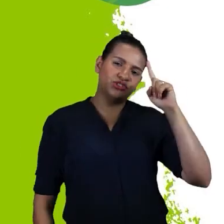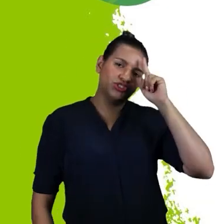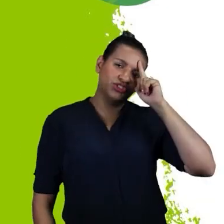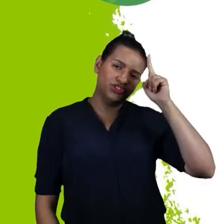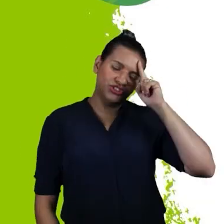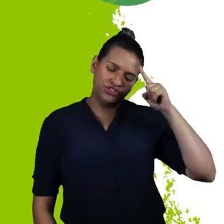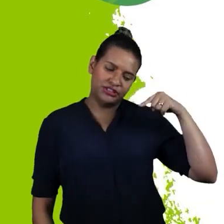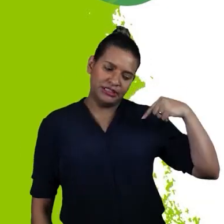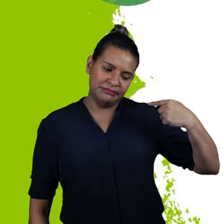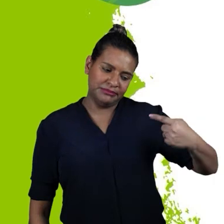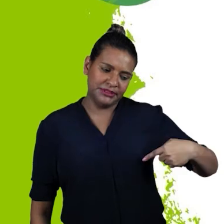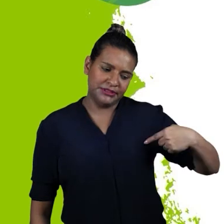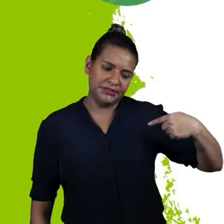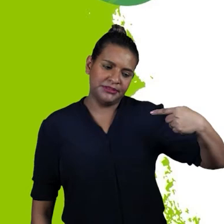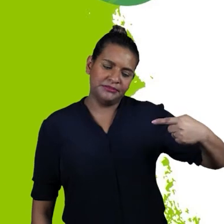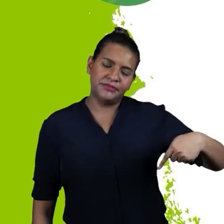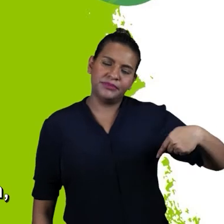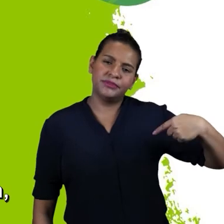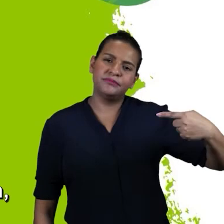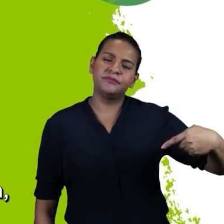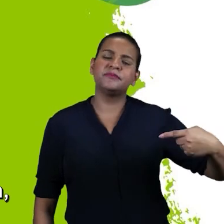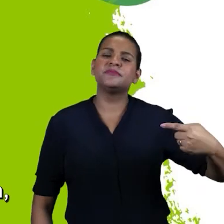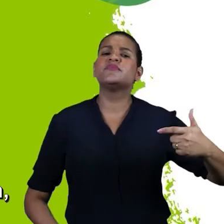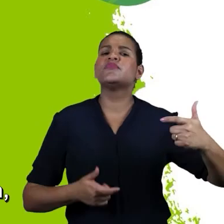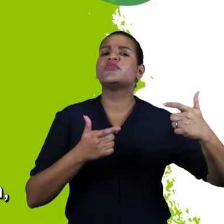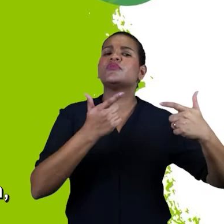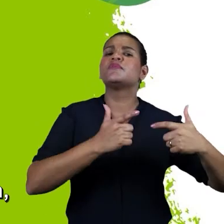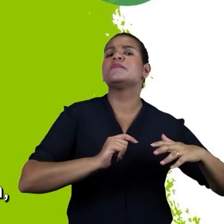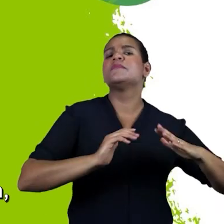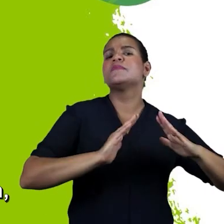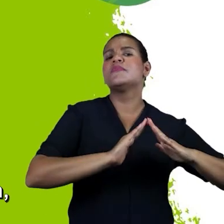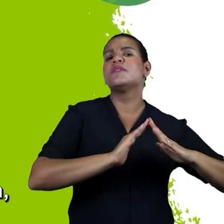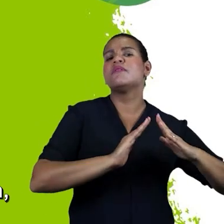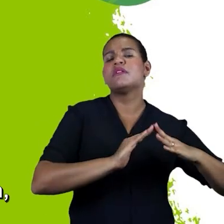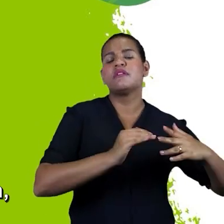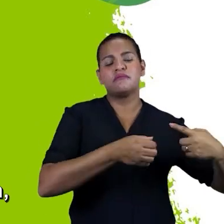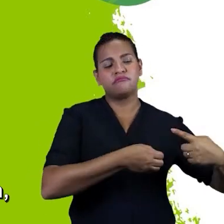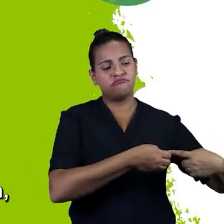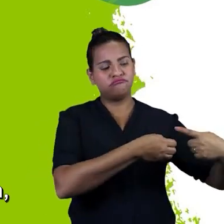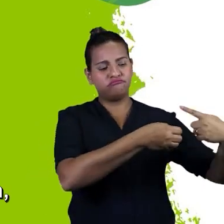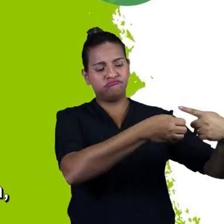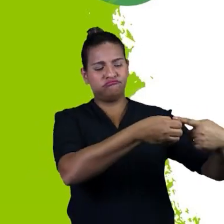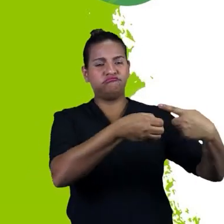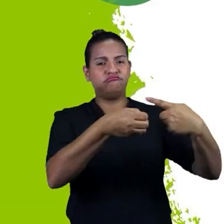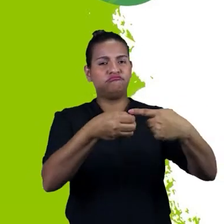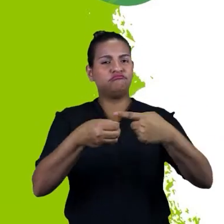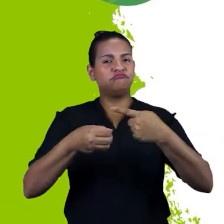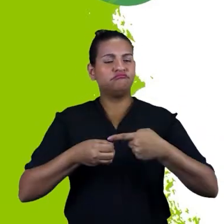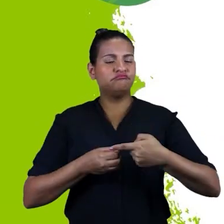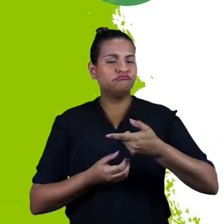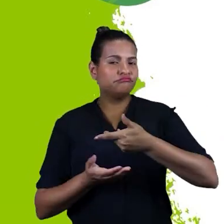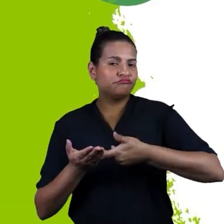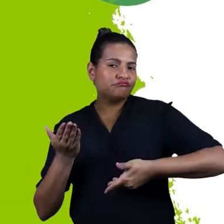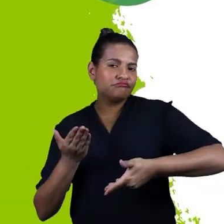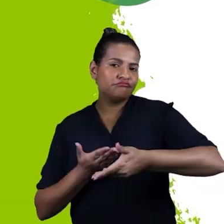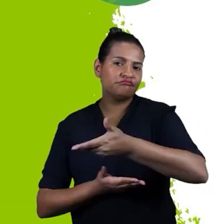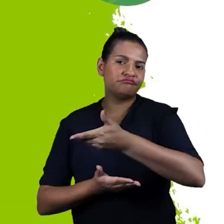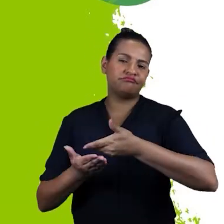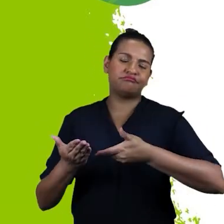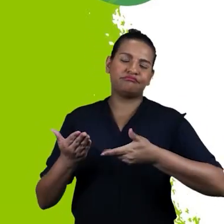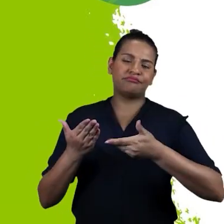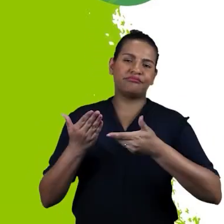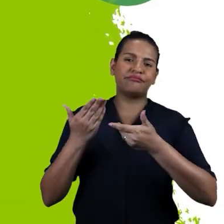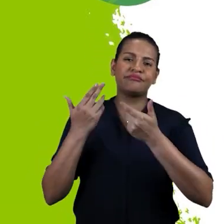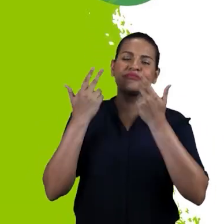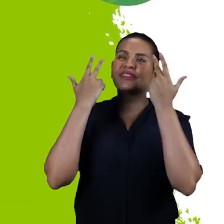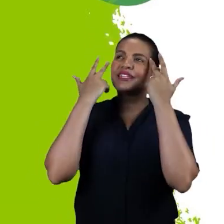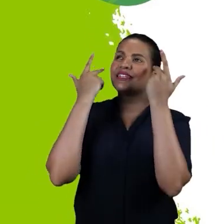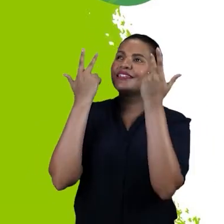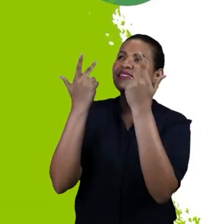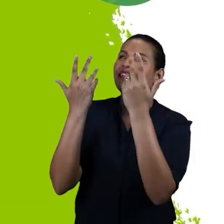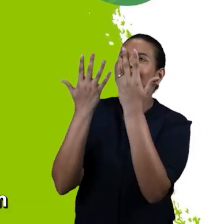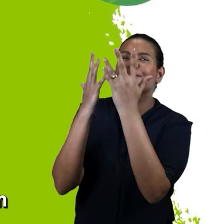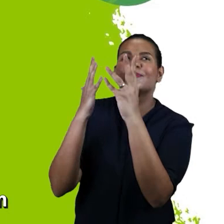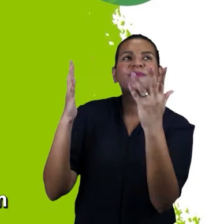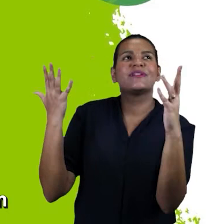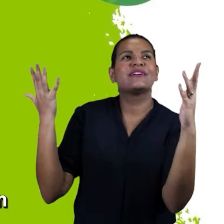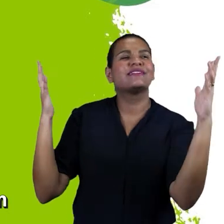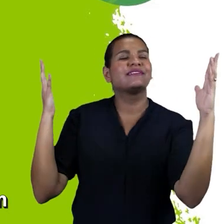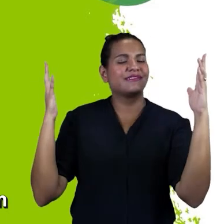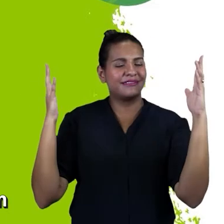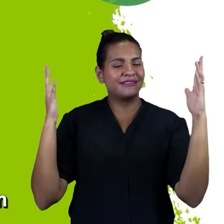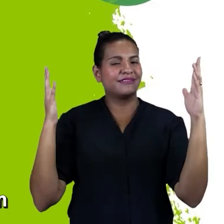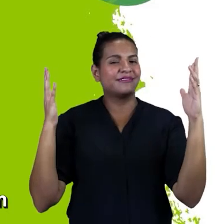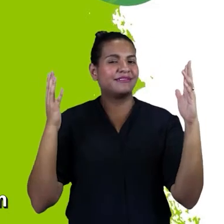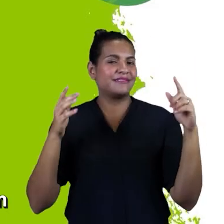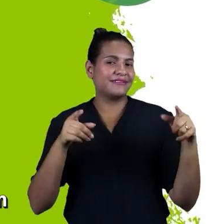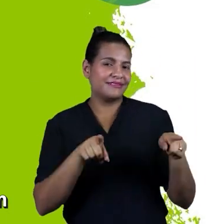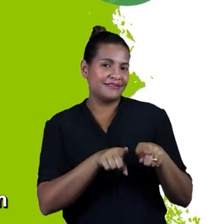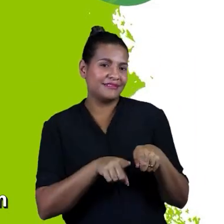do cotidiano de vocês, dos bairros, né, onde vocês moram, da relação que vocês têm com a natureza, da